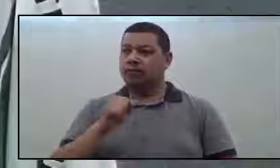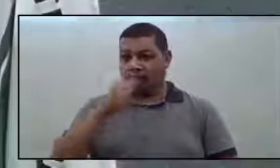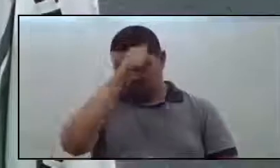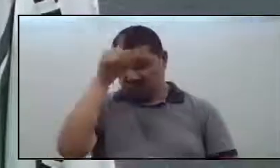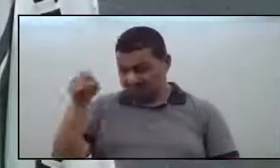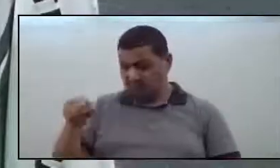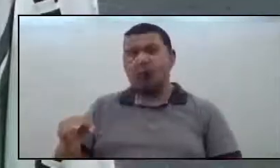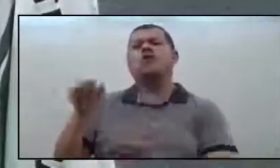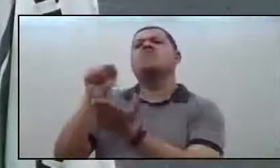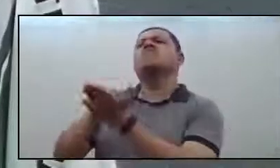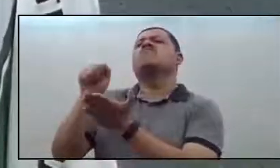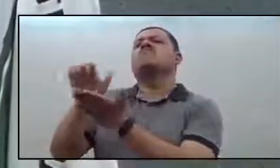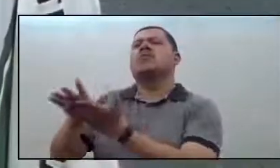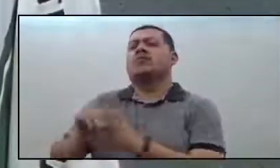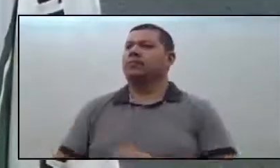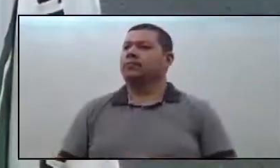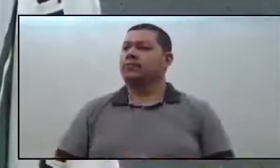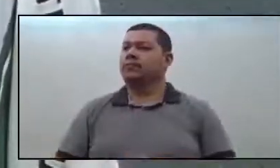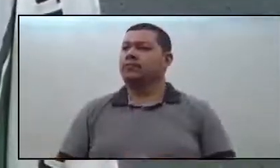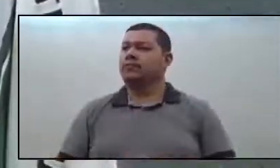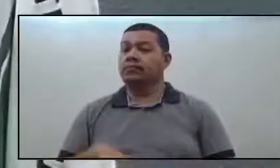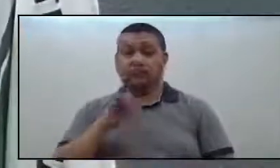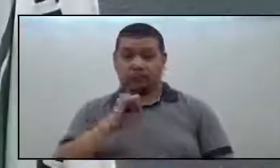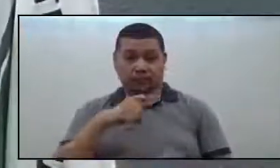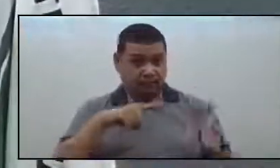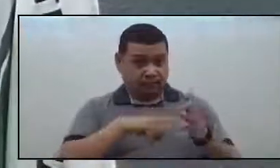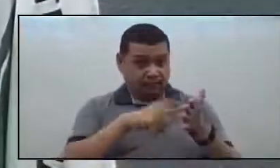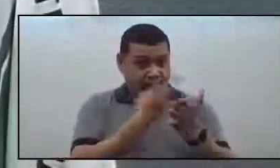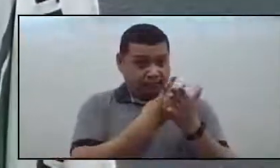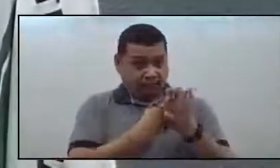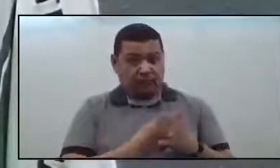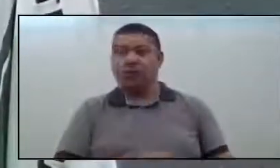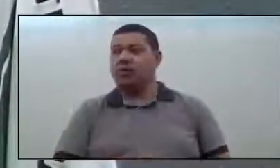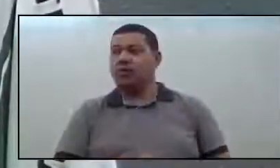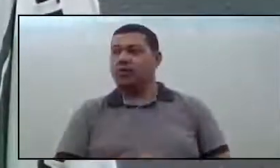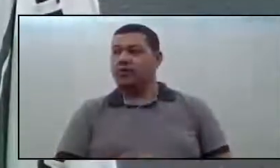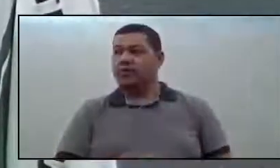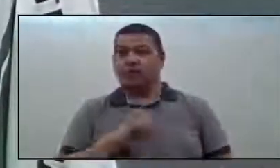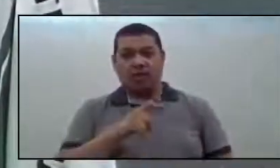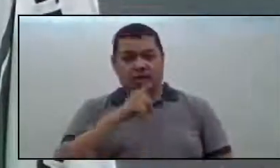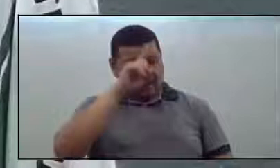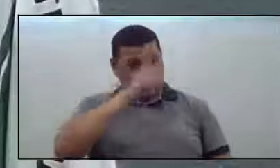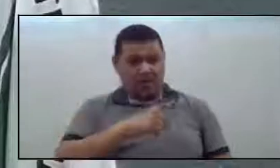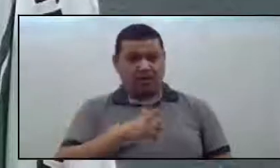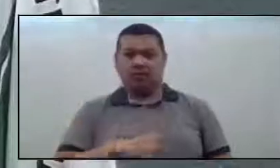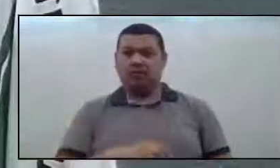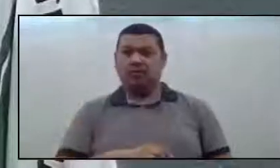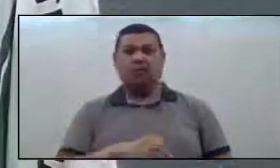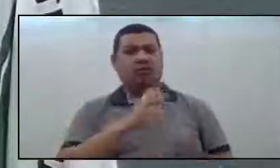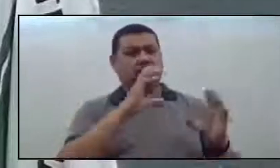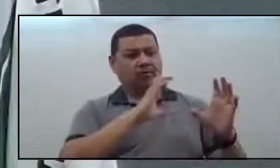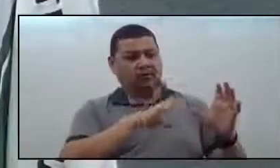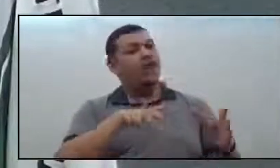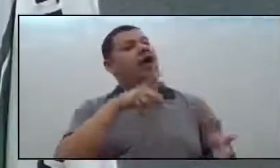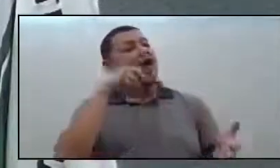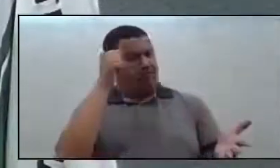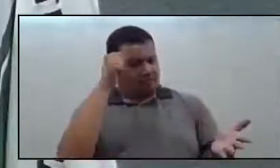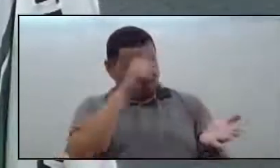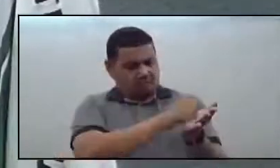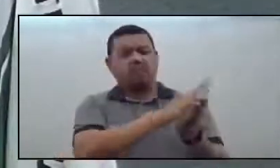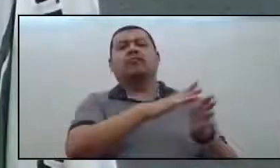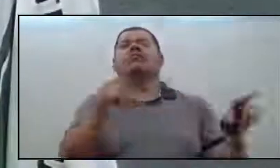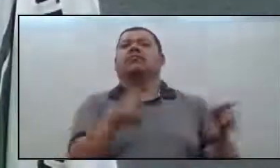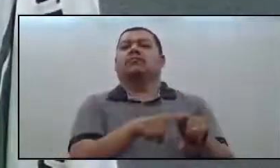pagar. Não importa. Se a denúncia foi falsa só porque alguém mandou e gravou um vídeo, vai ter que pagar